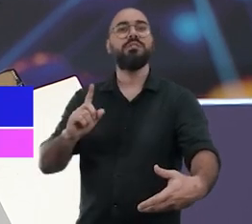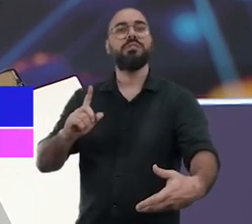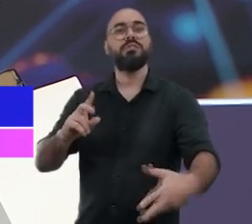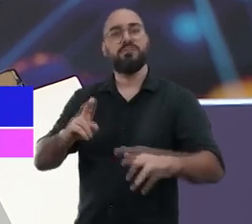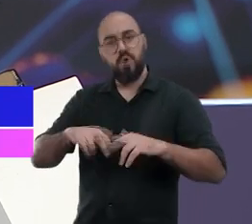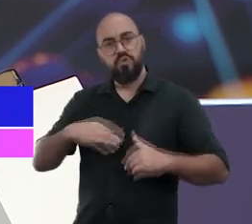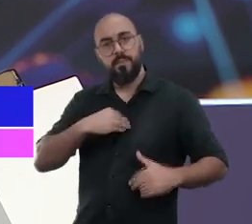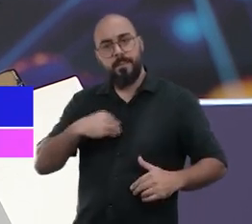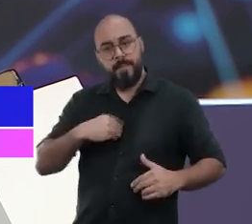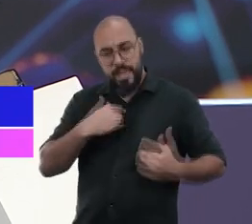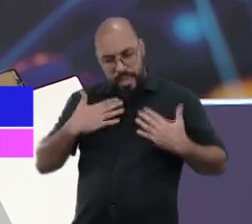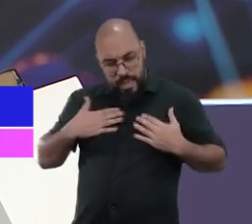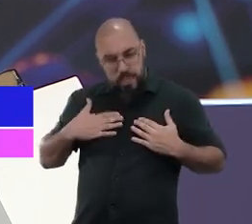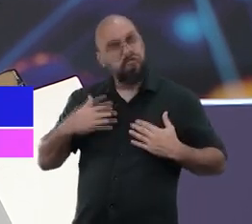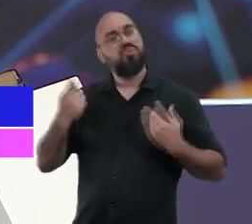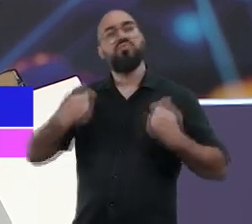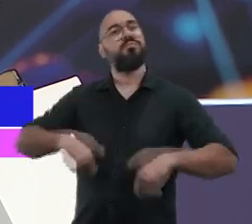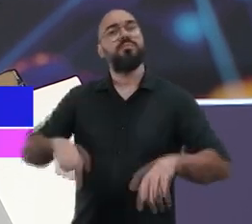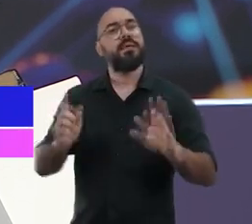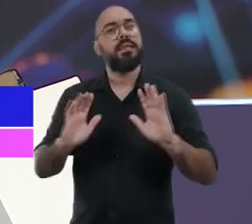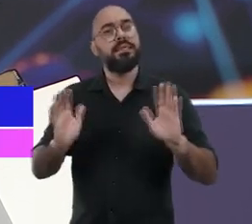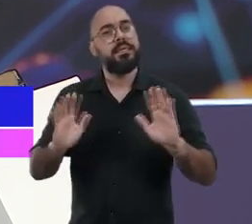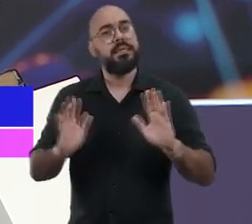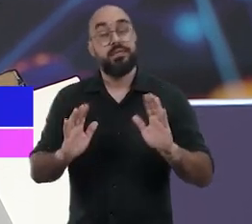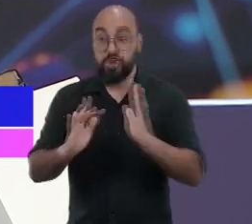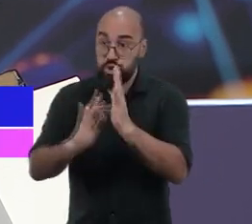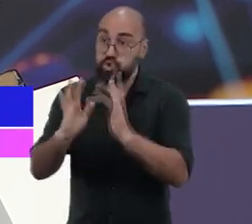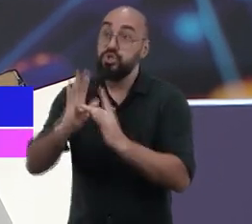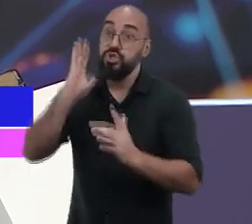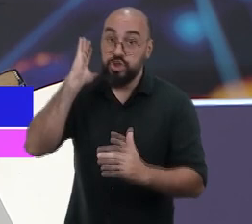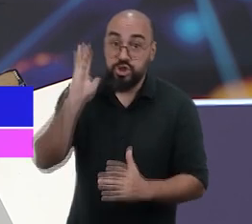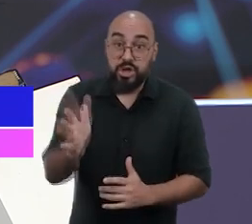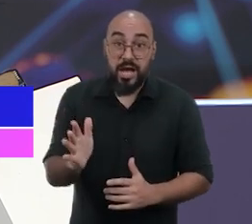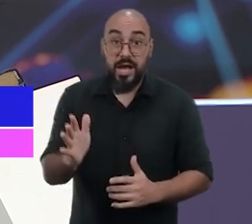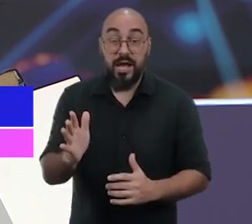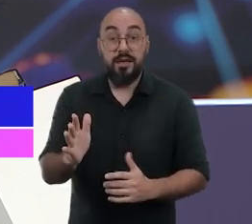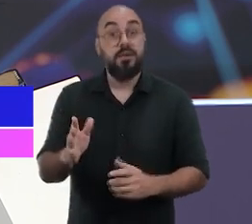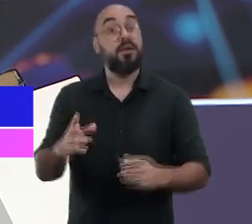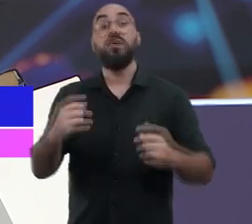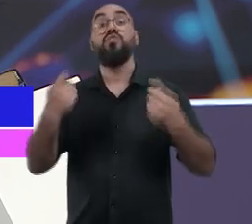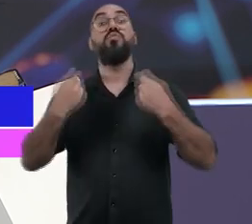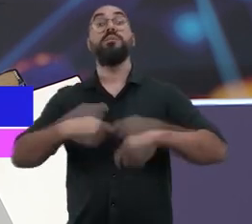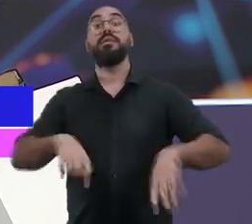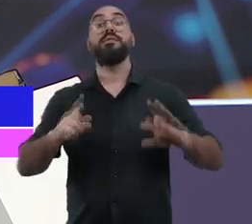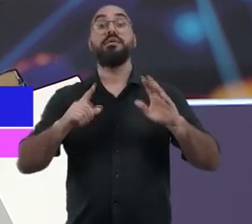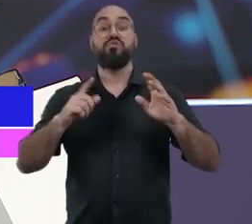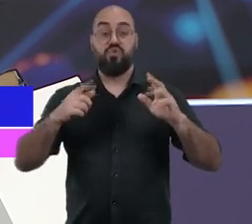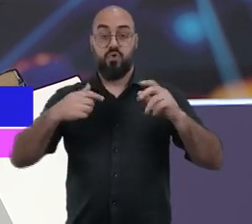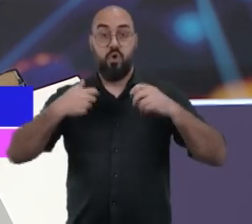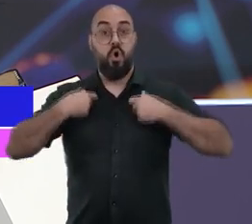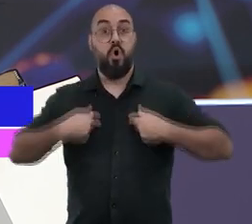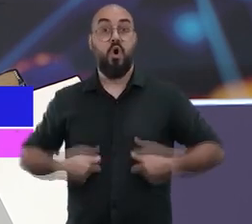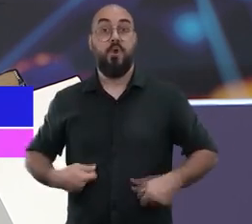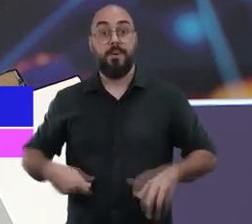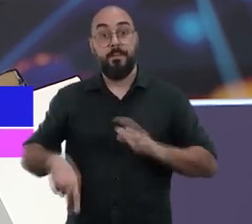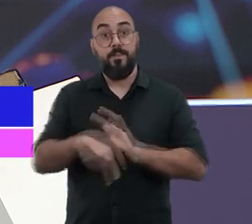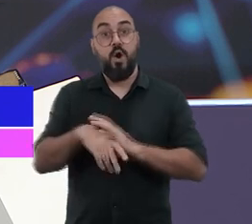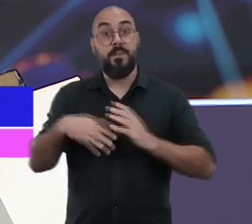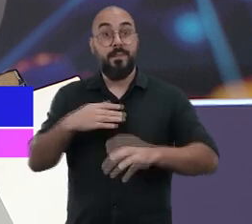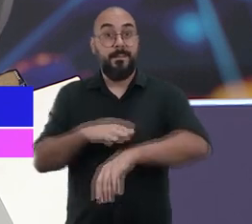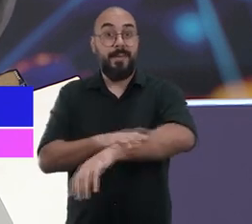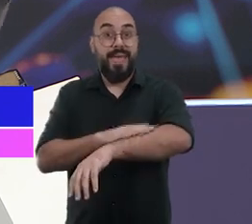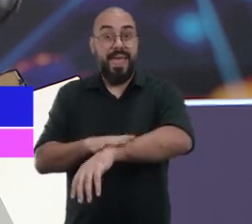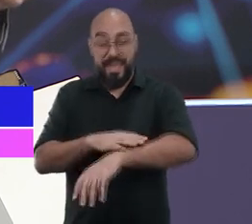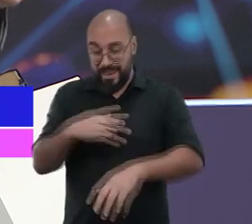de Deus. Eu não preciso mais fazer roupas de pele de cordeiro para esconder a minha nudez, porque